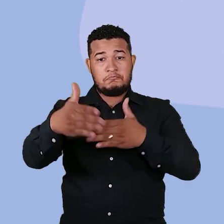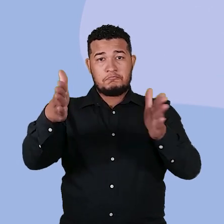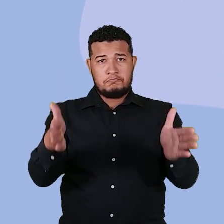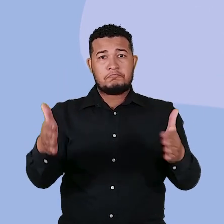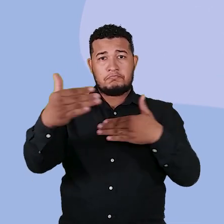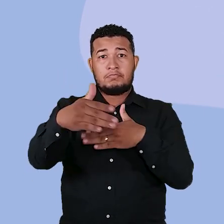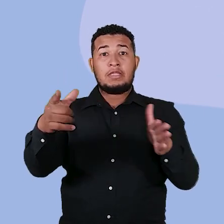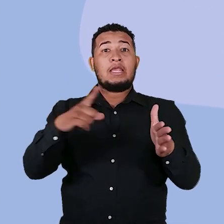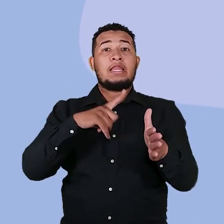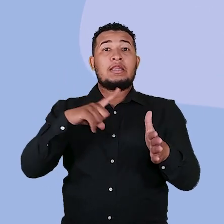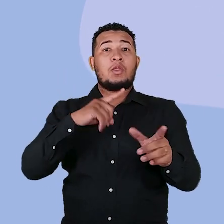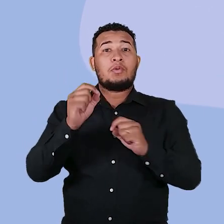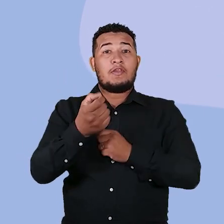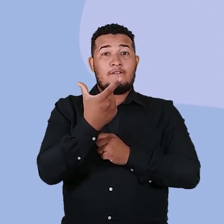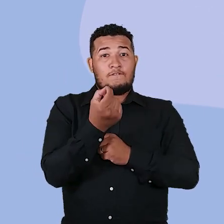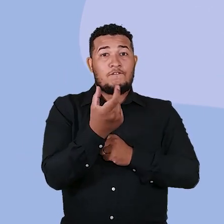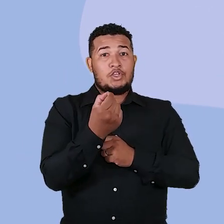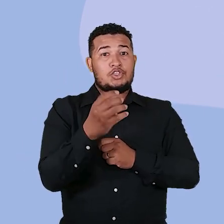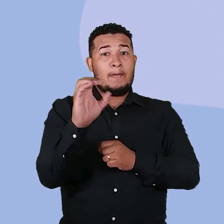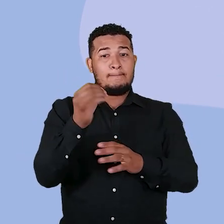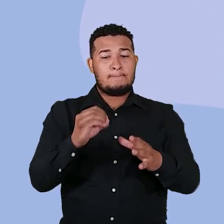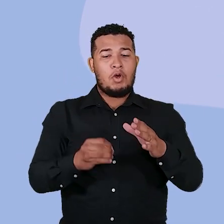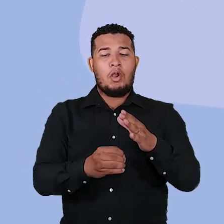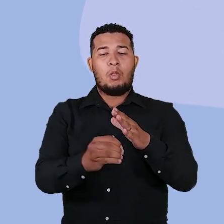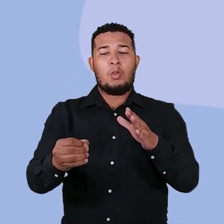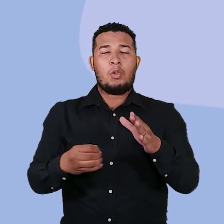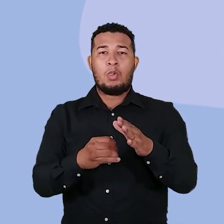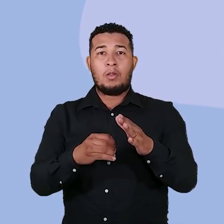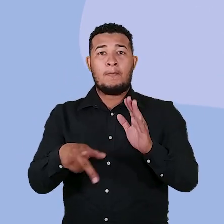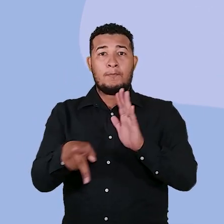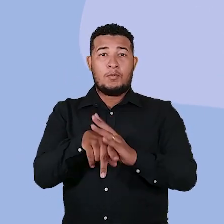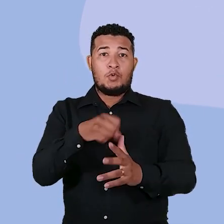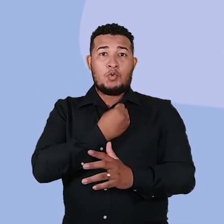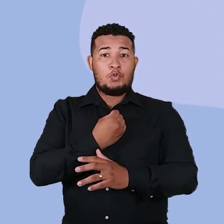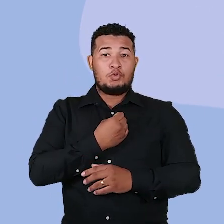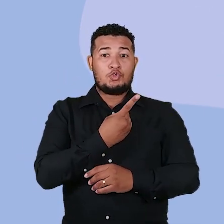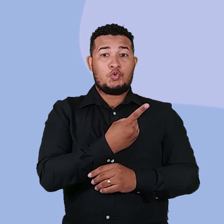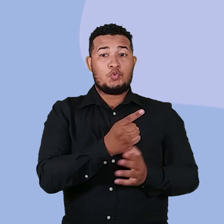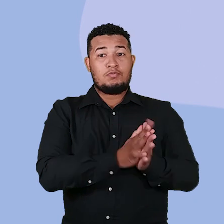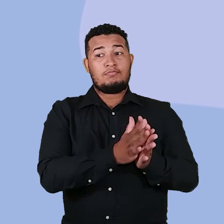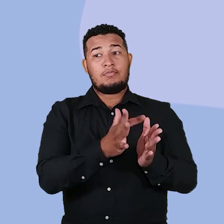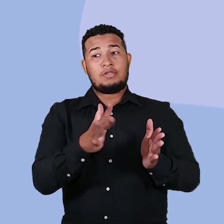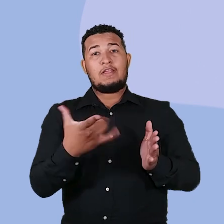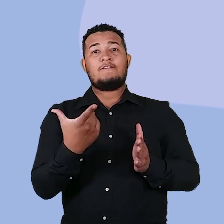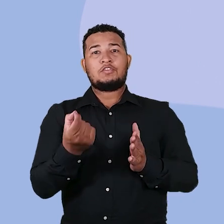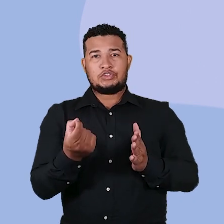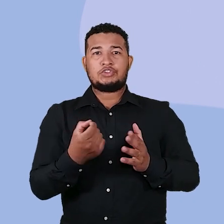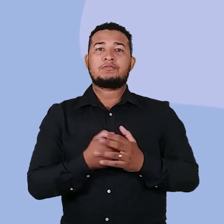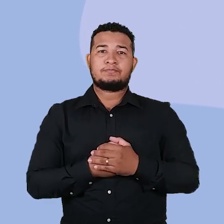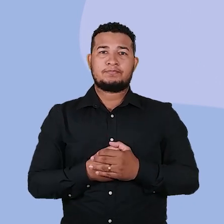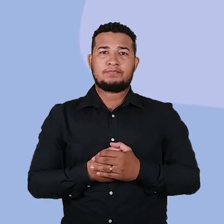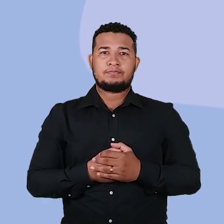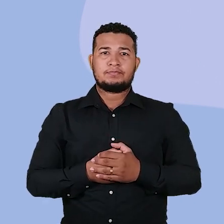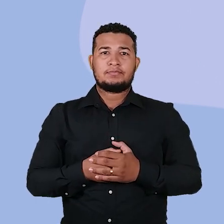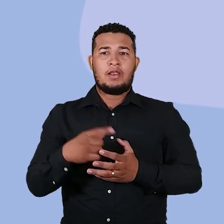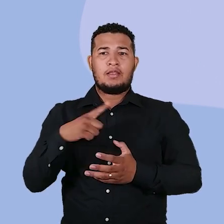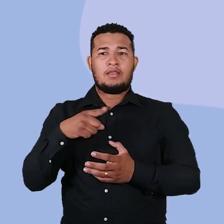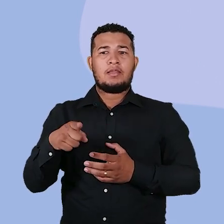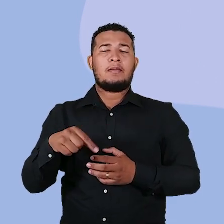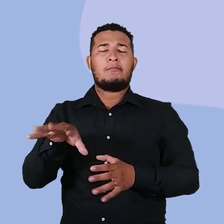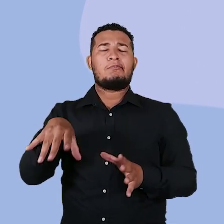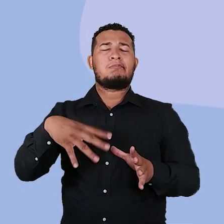e em uma urna há 20 bolas numeradas de 1 a 20